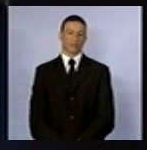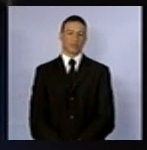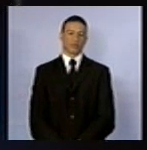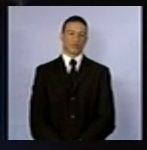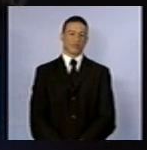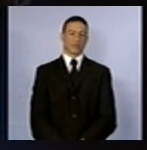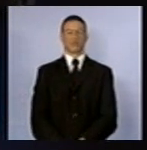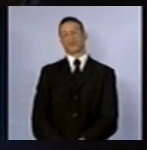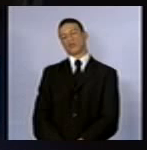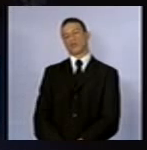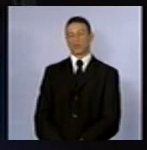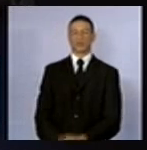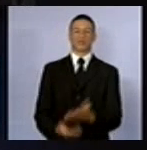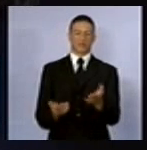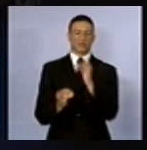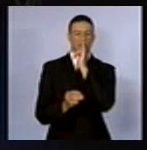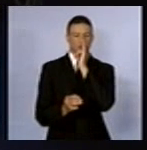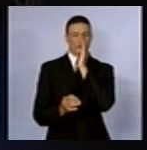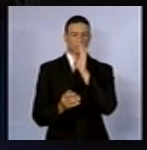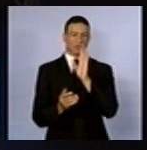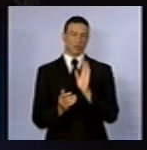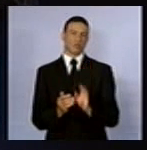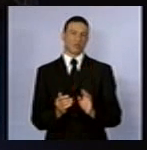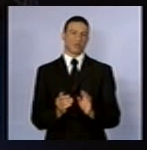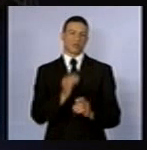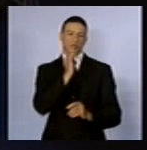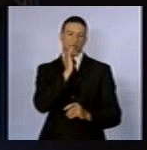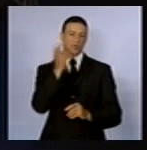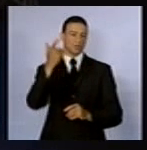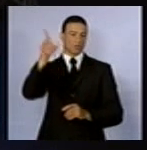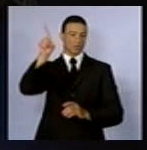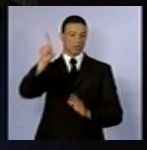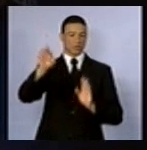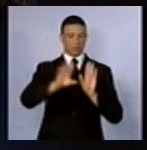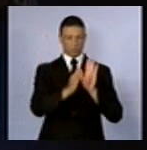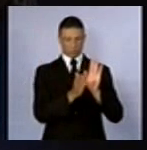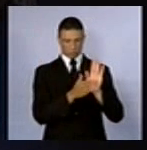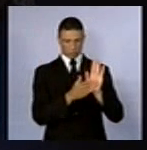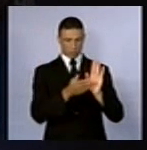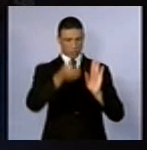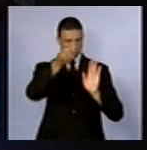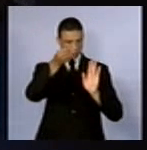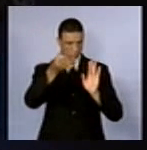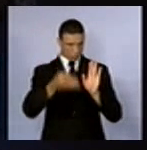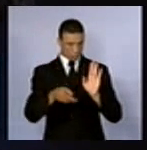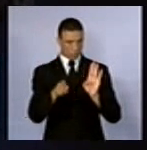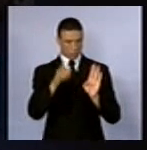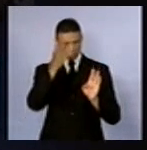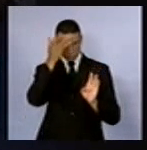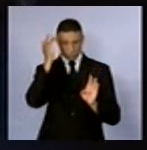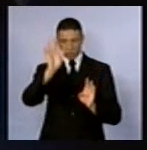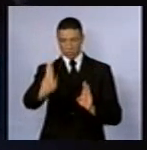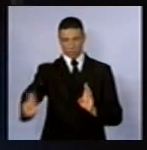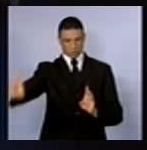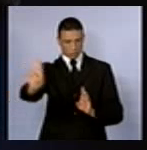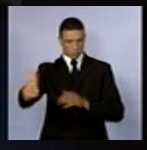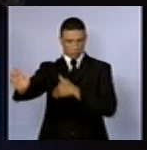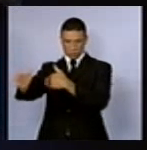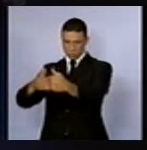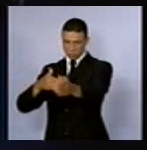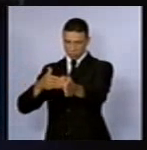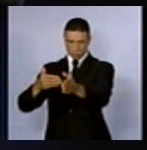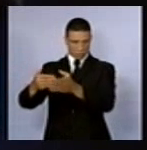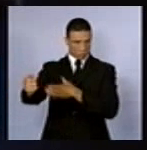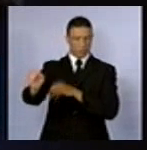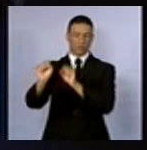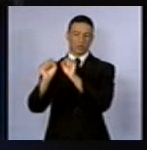publicada qualquer cons e a outra outra outra determinação da resolução é que qualquer consumidor pode solicitar tá segundo regras